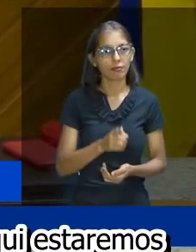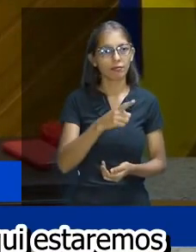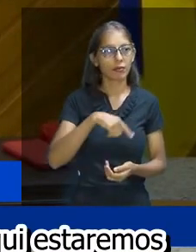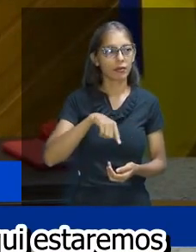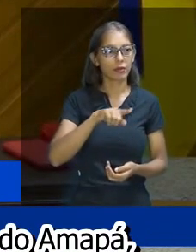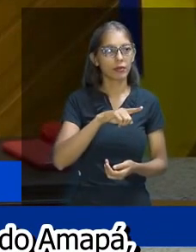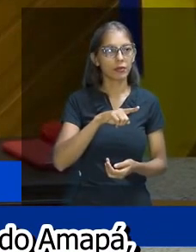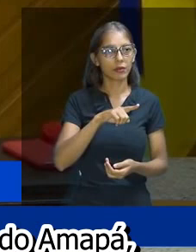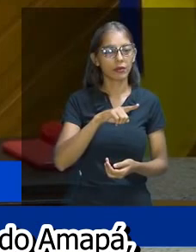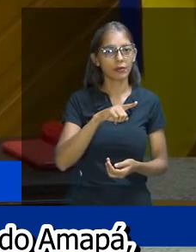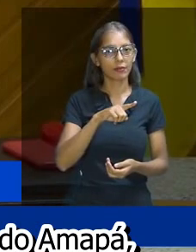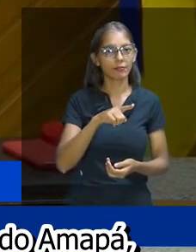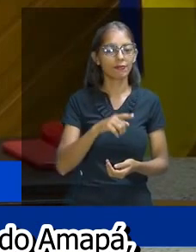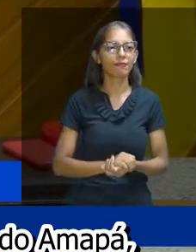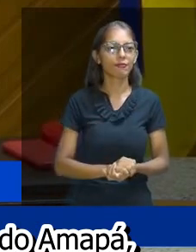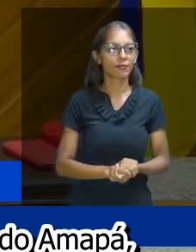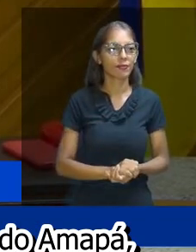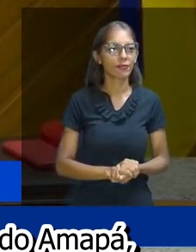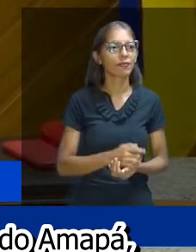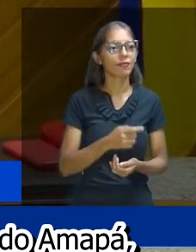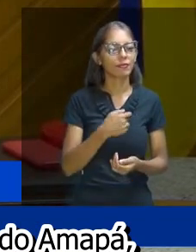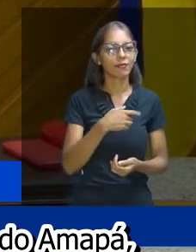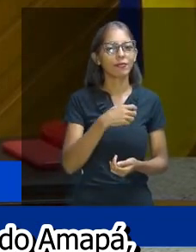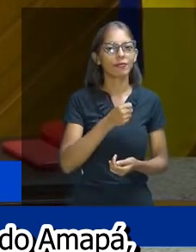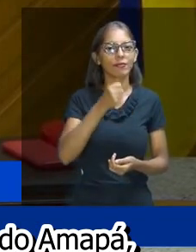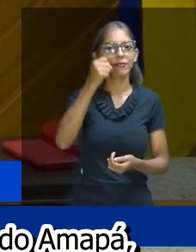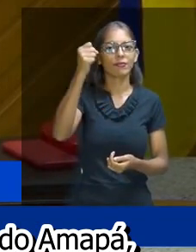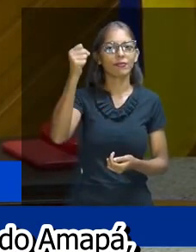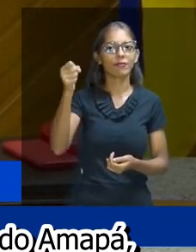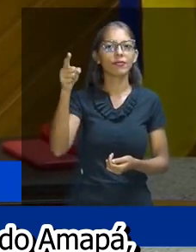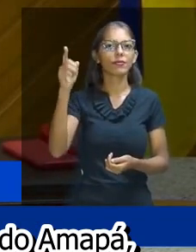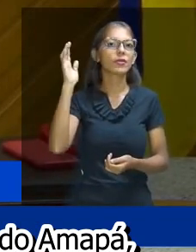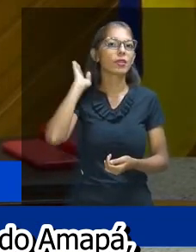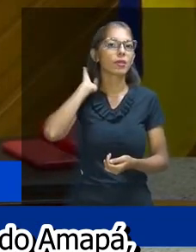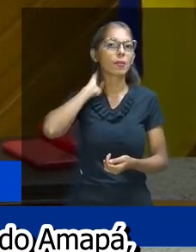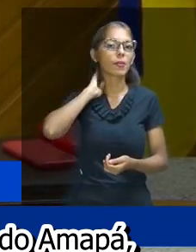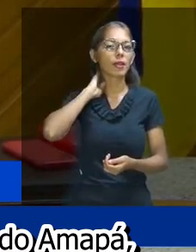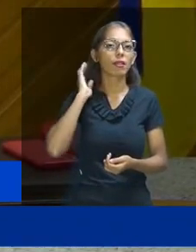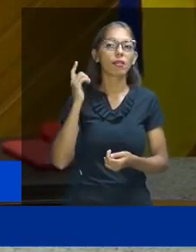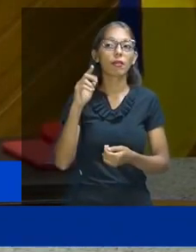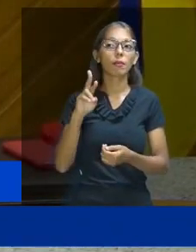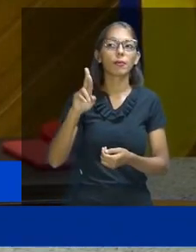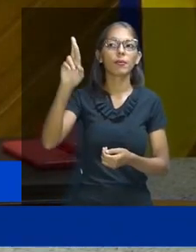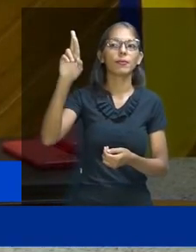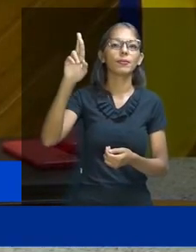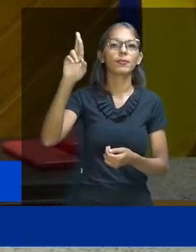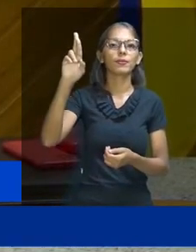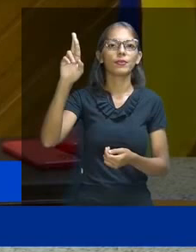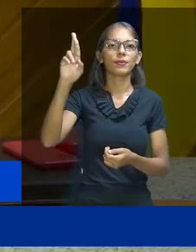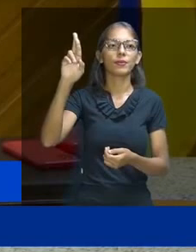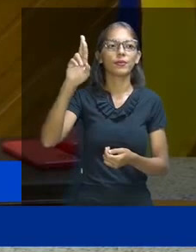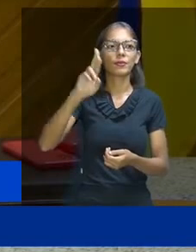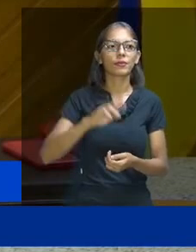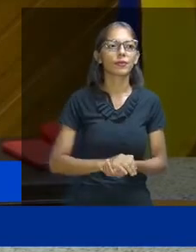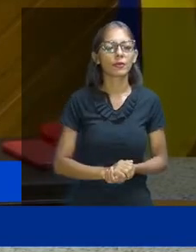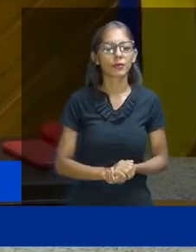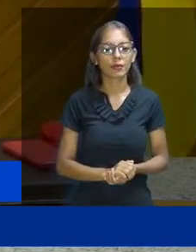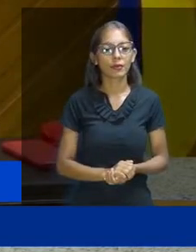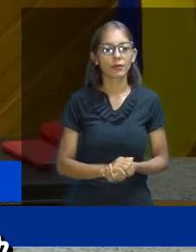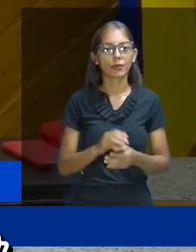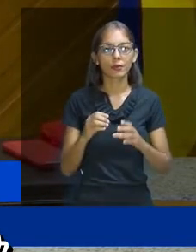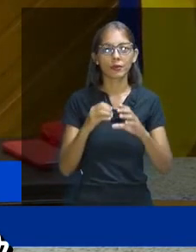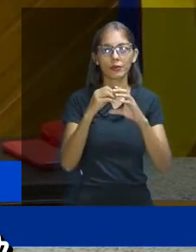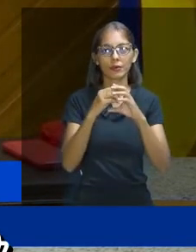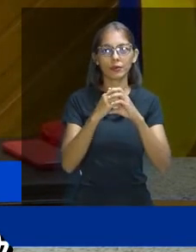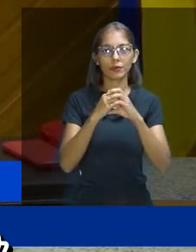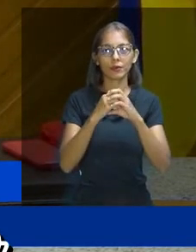nós aqui estaremos no meu coração. Estarei representando o nosso TRE do Amapá, né, na abertura da escola, né,